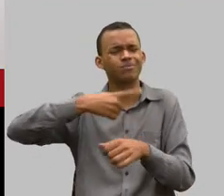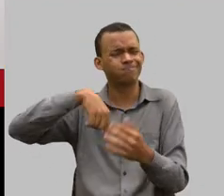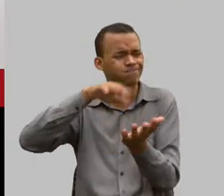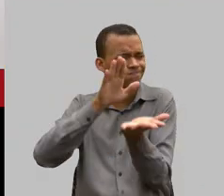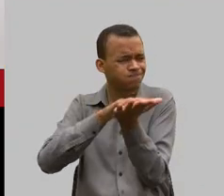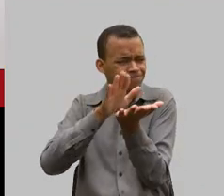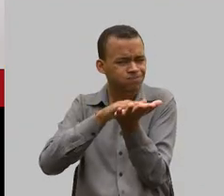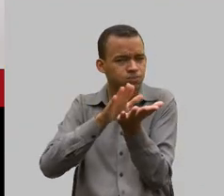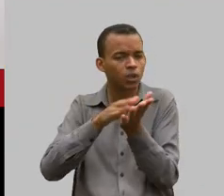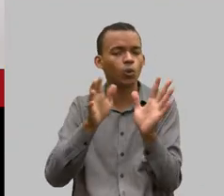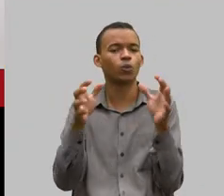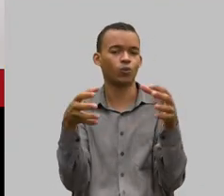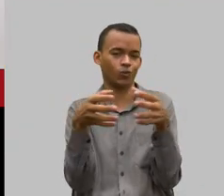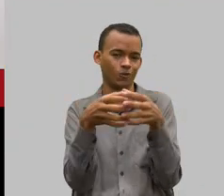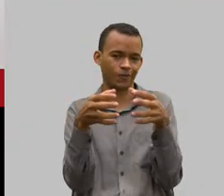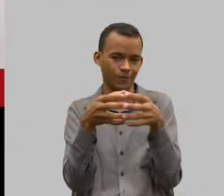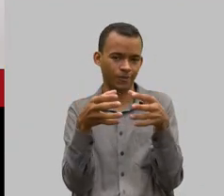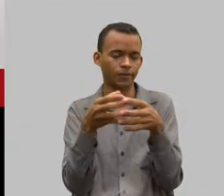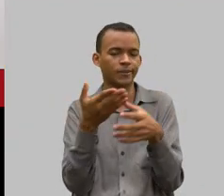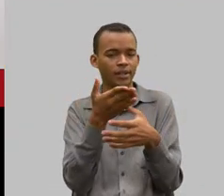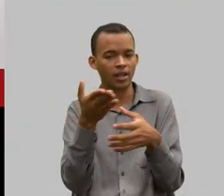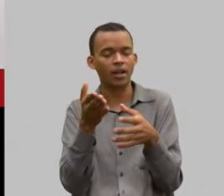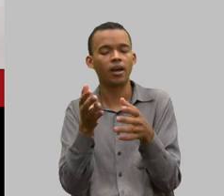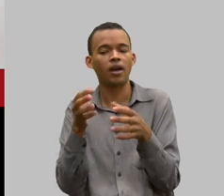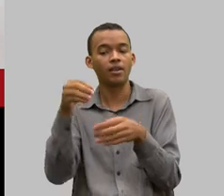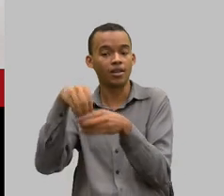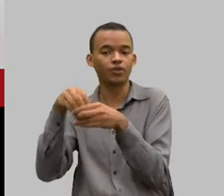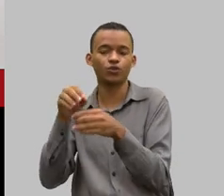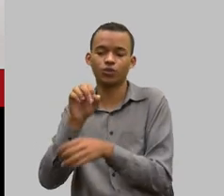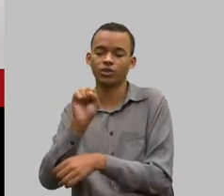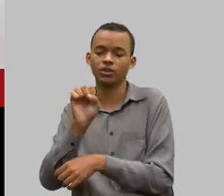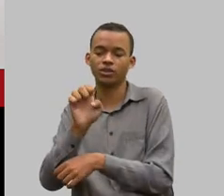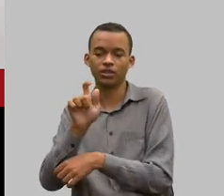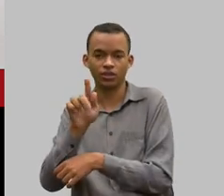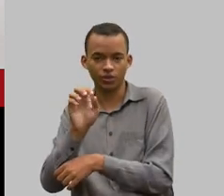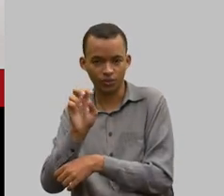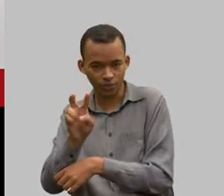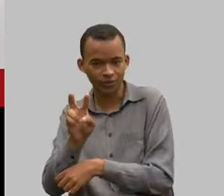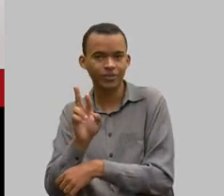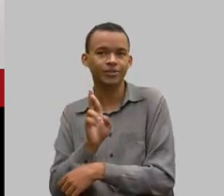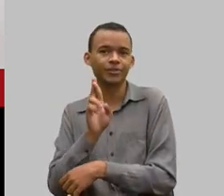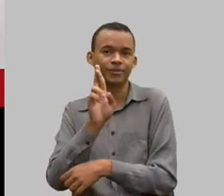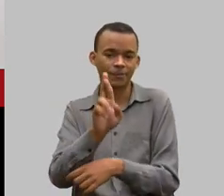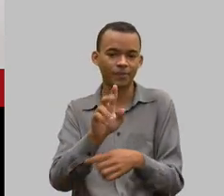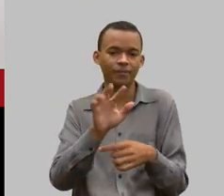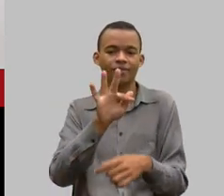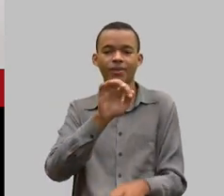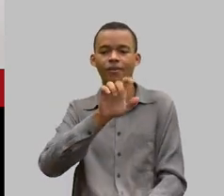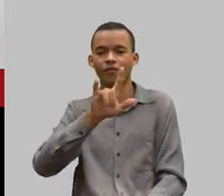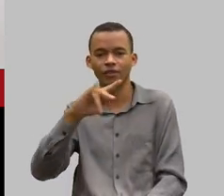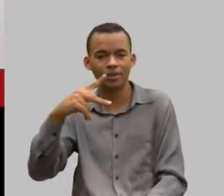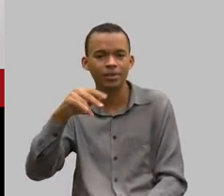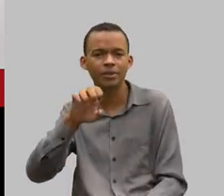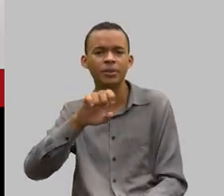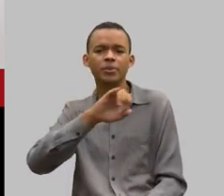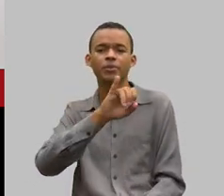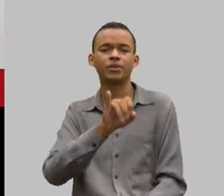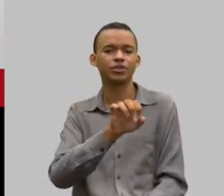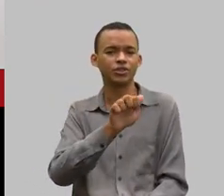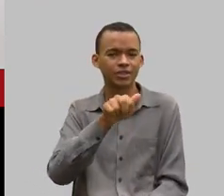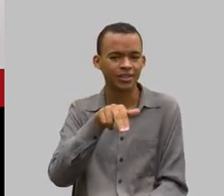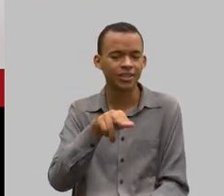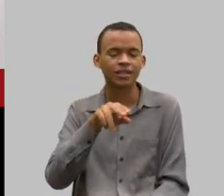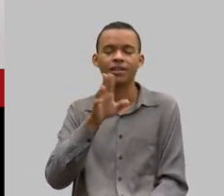a sua equipe na segov que está muito bem representada aqui pelo Felipe Jean Mila e os demais que estão aqui